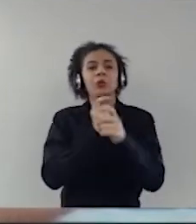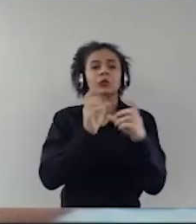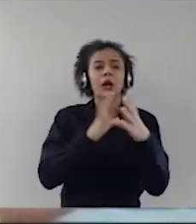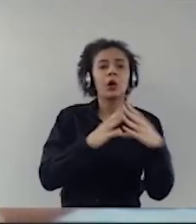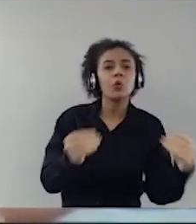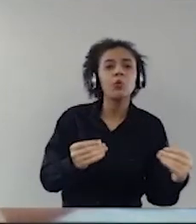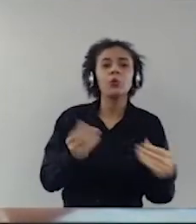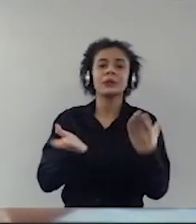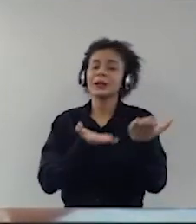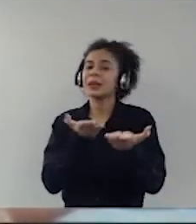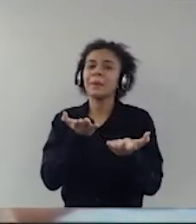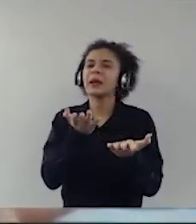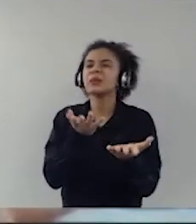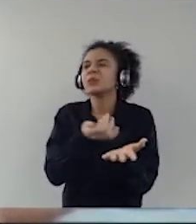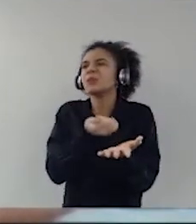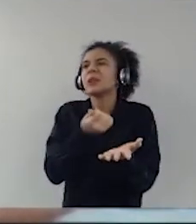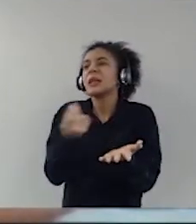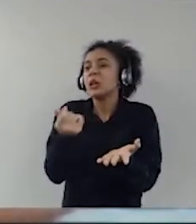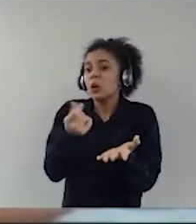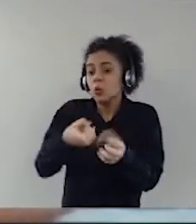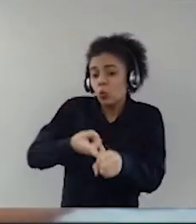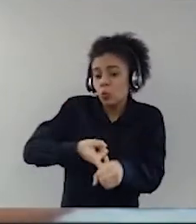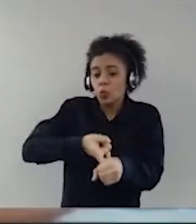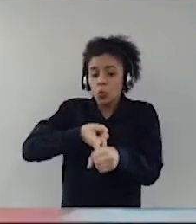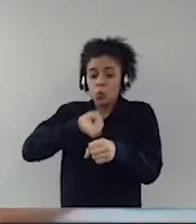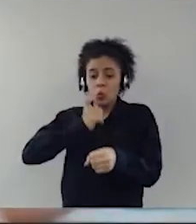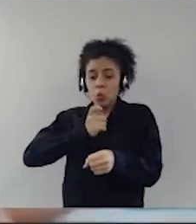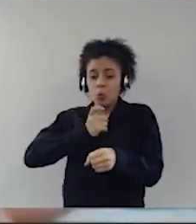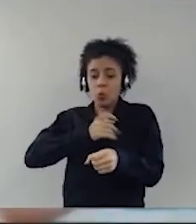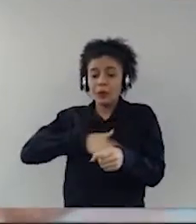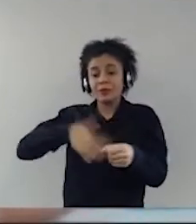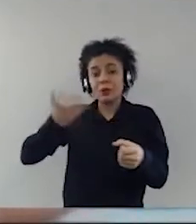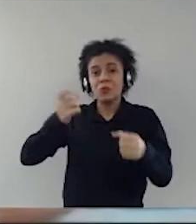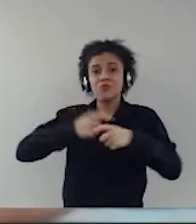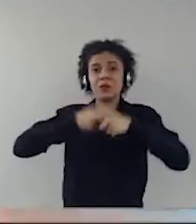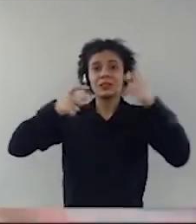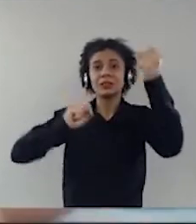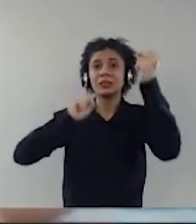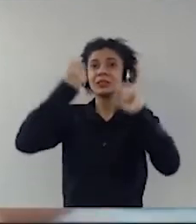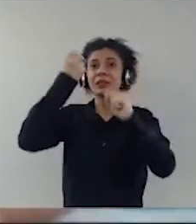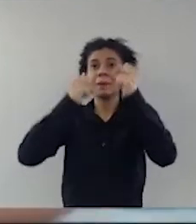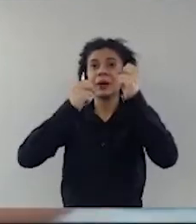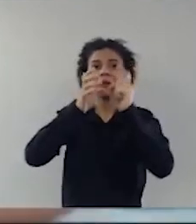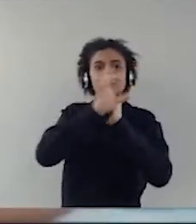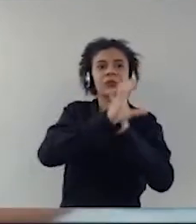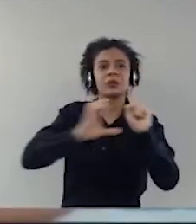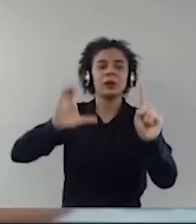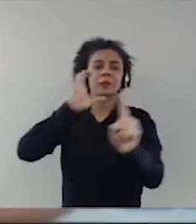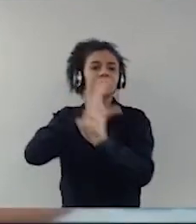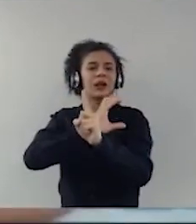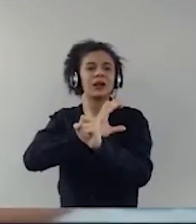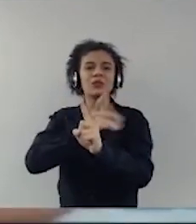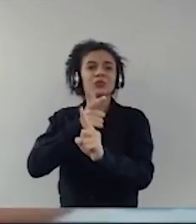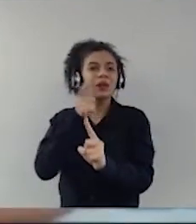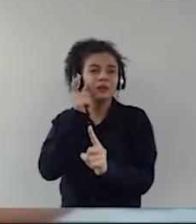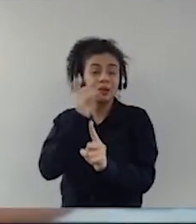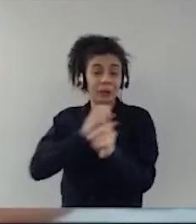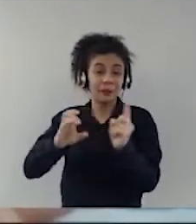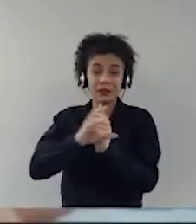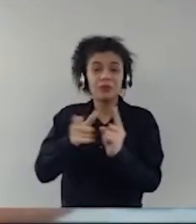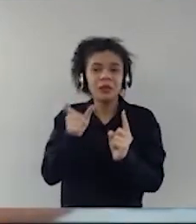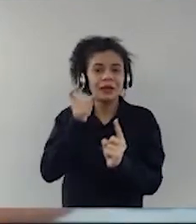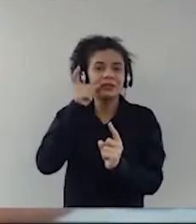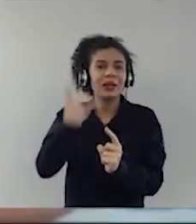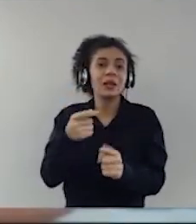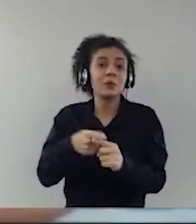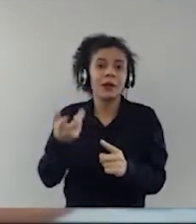e os tratamentos não vale a pena do ponto de vista capitalista, do ponto de vista das empresas que precisam